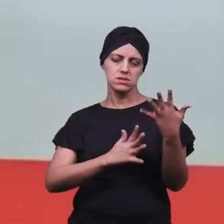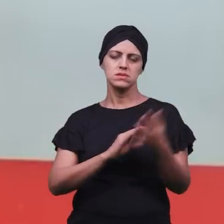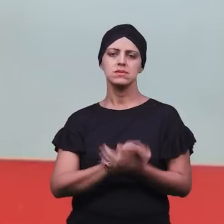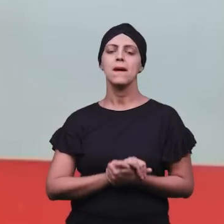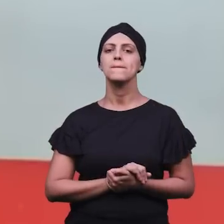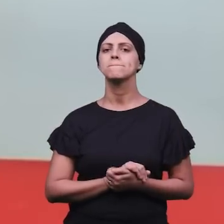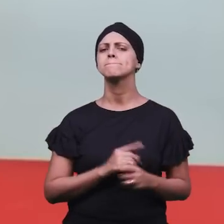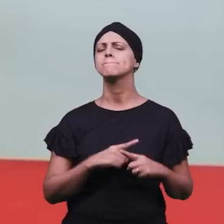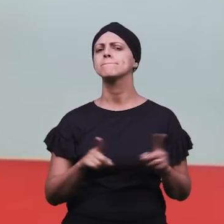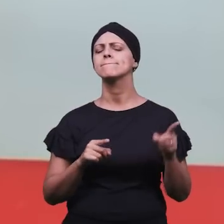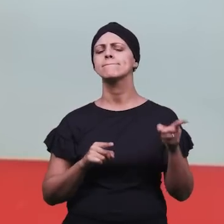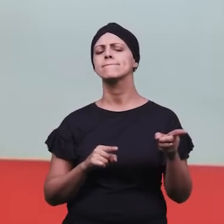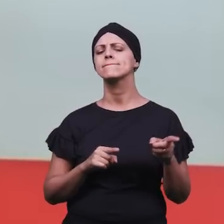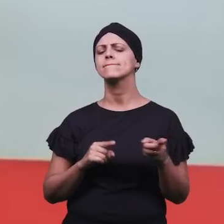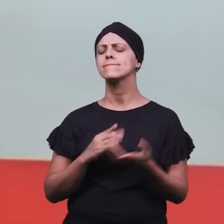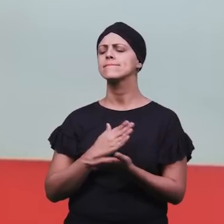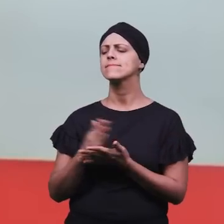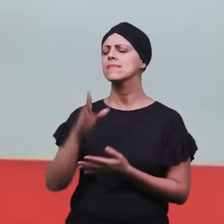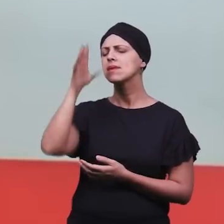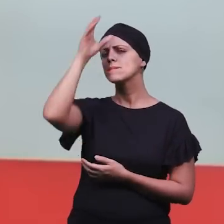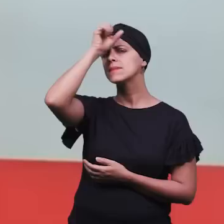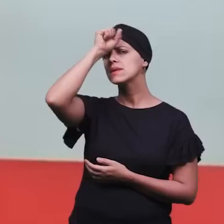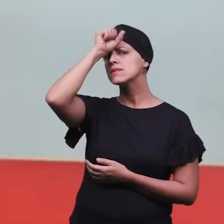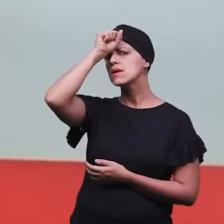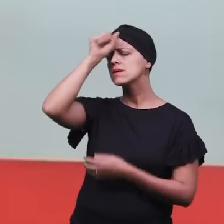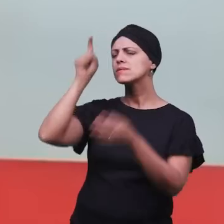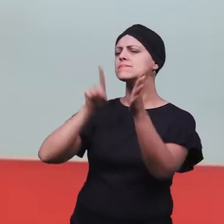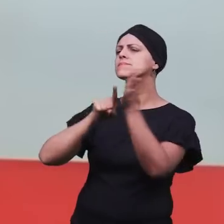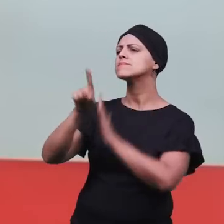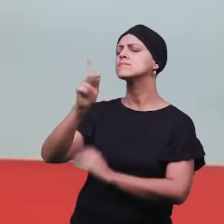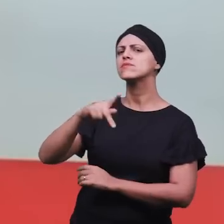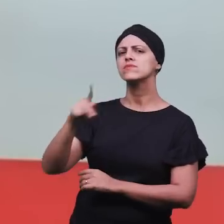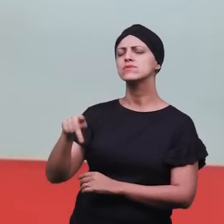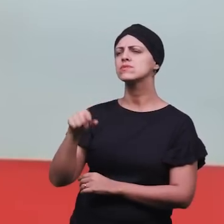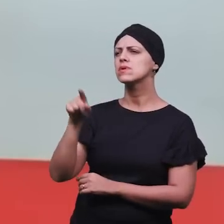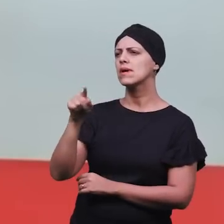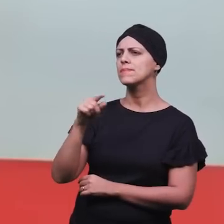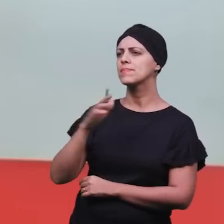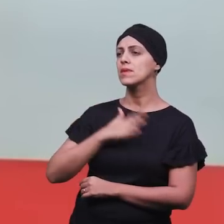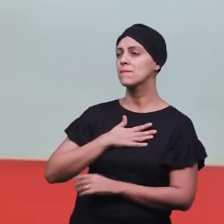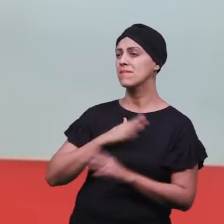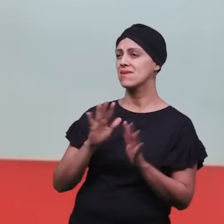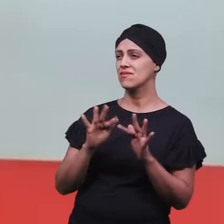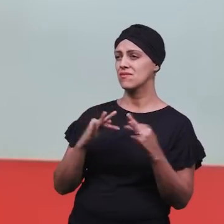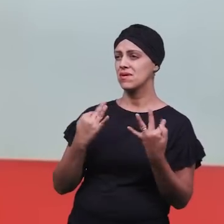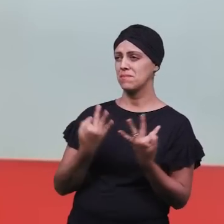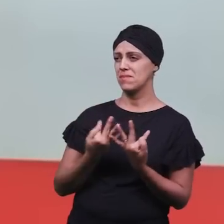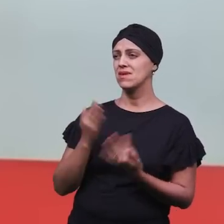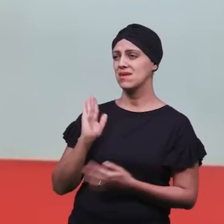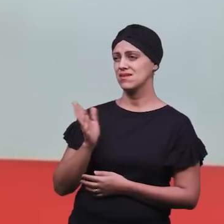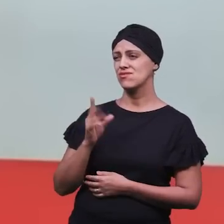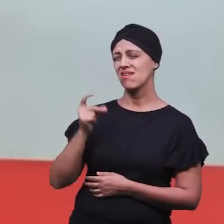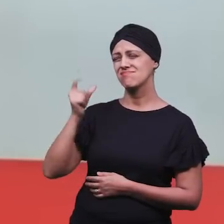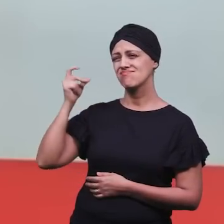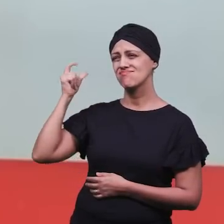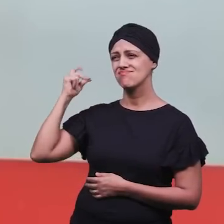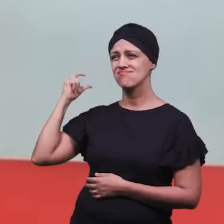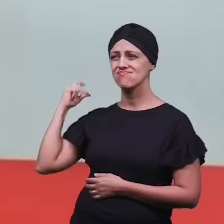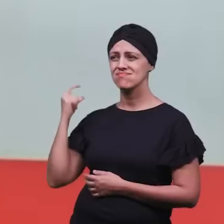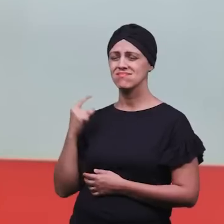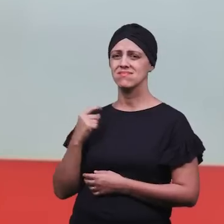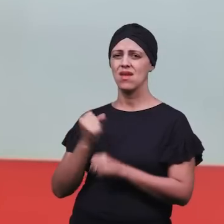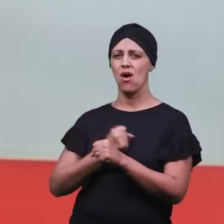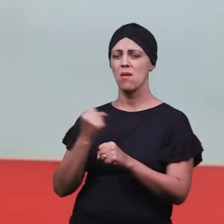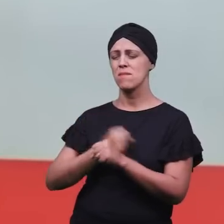Libras. Só que quando ela estava aprendendo com a professora, ela chegou para a professora e falou: olha, a minha família já há muito tempo dá obra. E